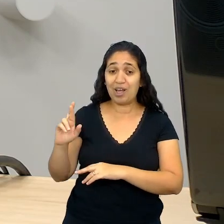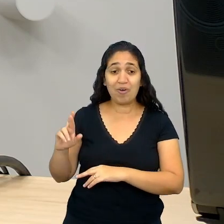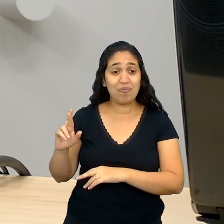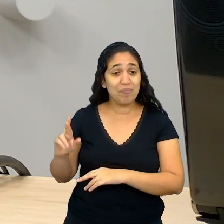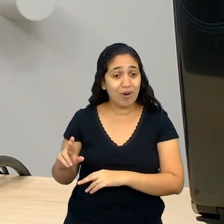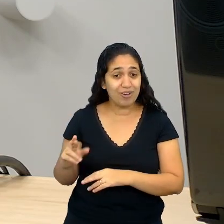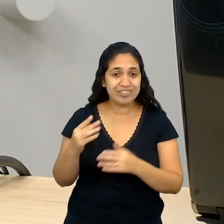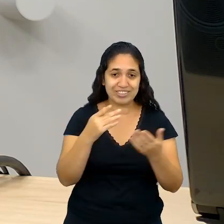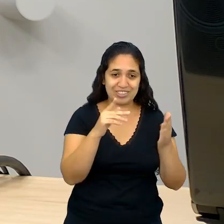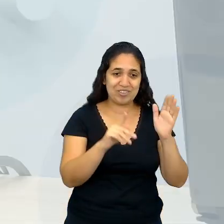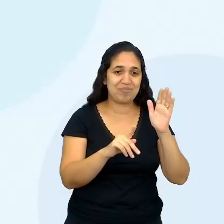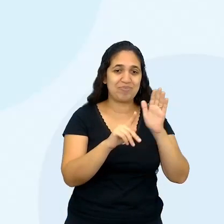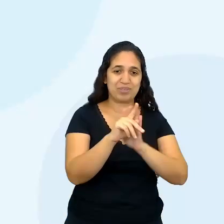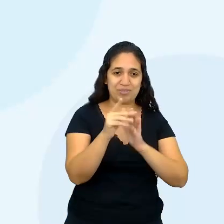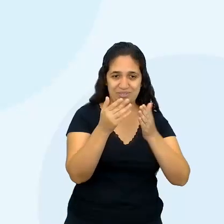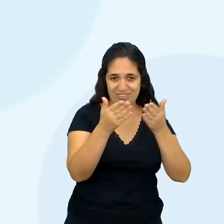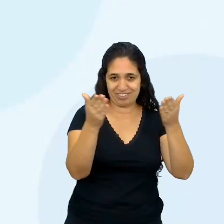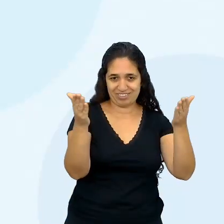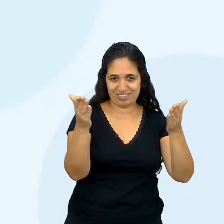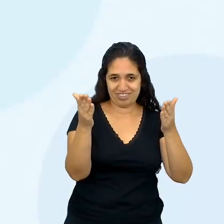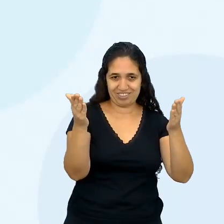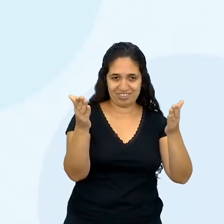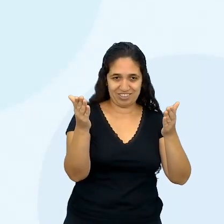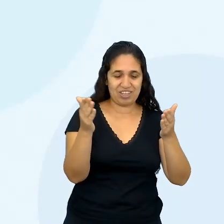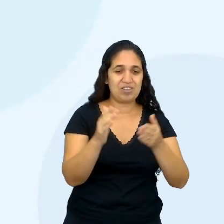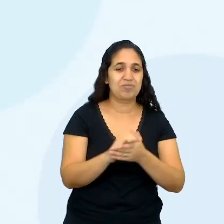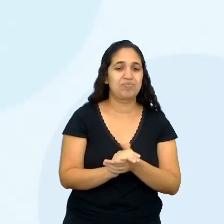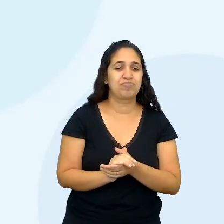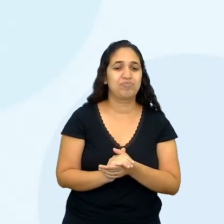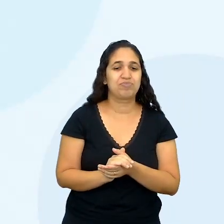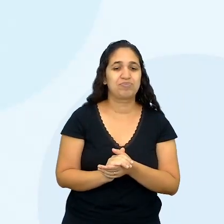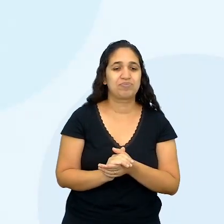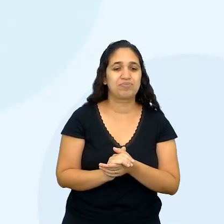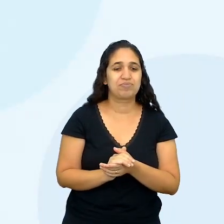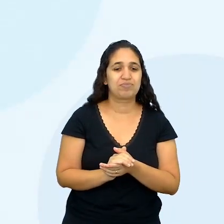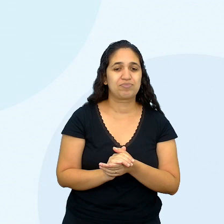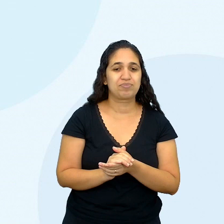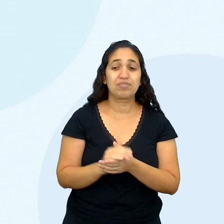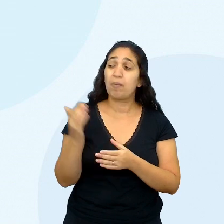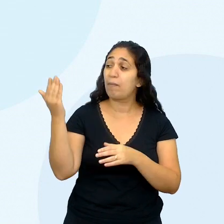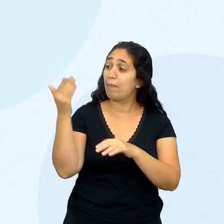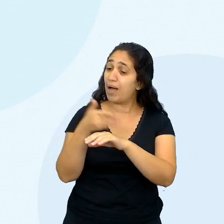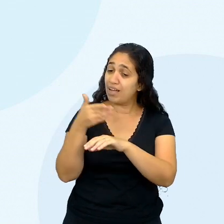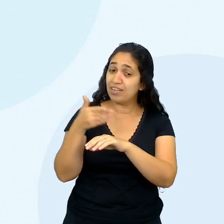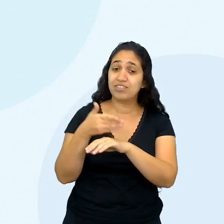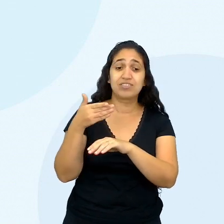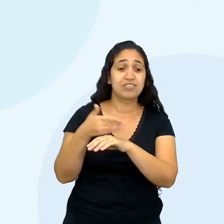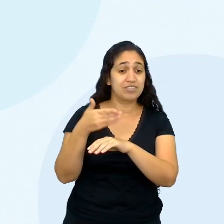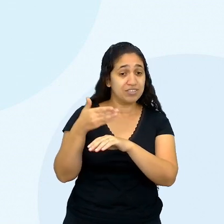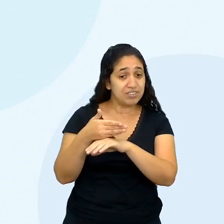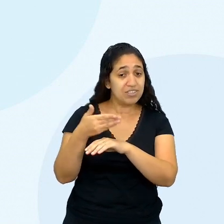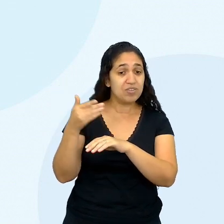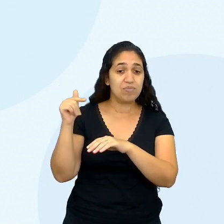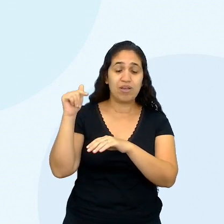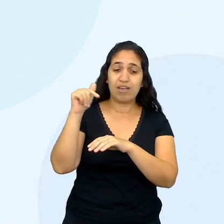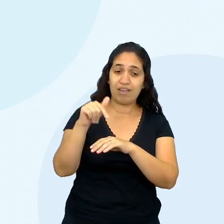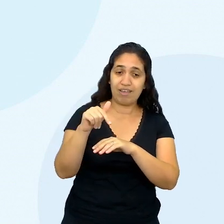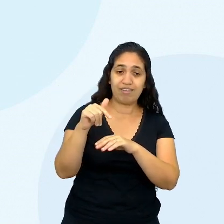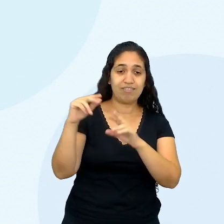tem uma pergunta, né, que a Milene deixou no ar pra gente, e o formulário, por favor, pessoal, acessem aí, eu vou